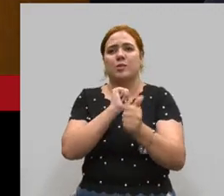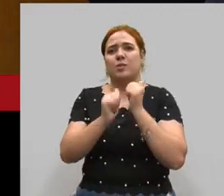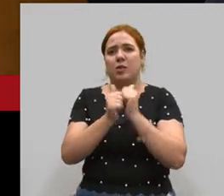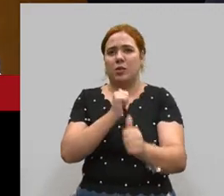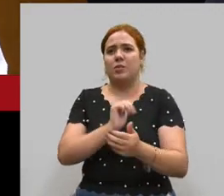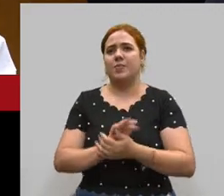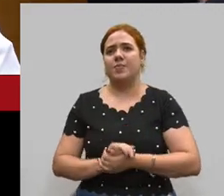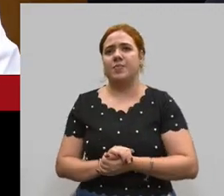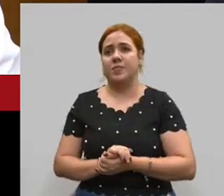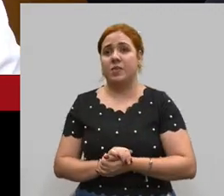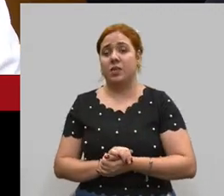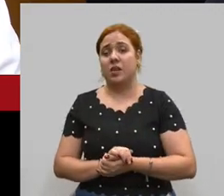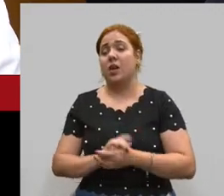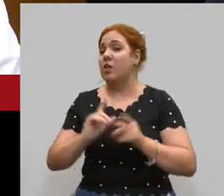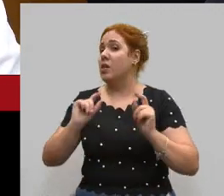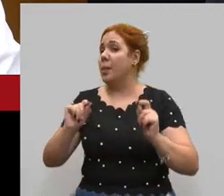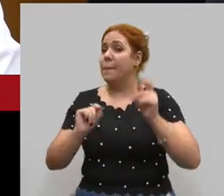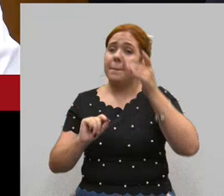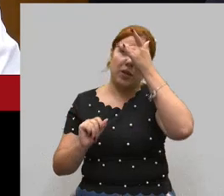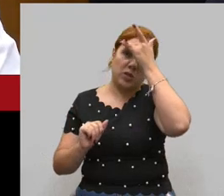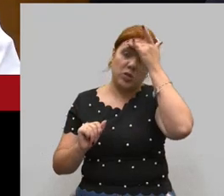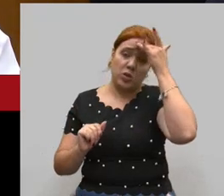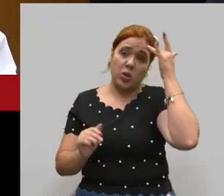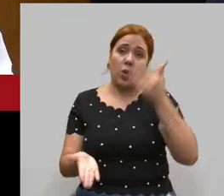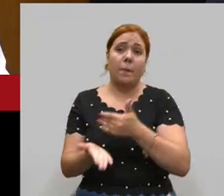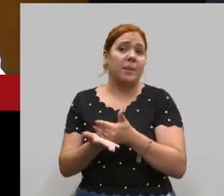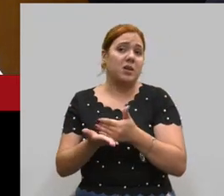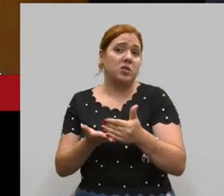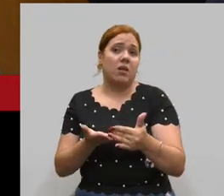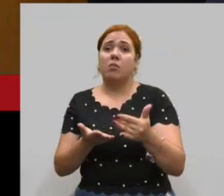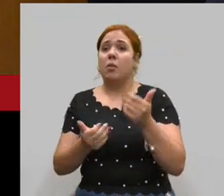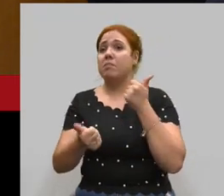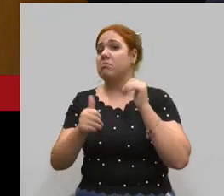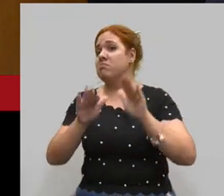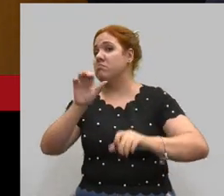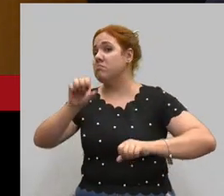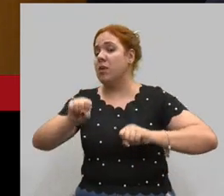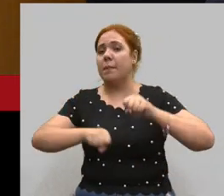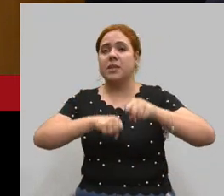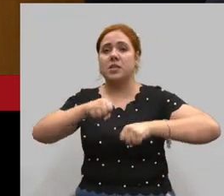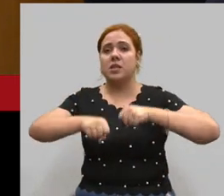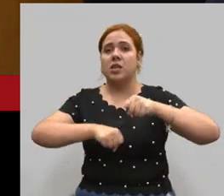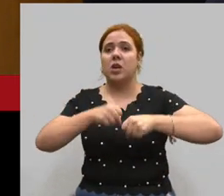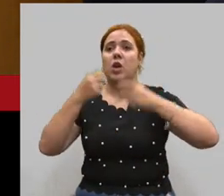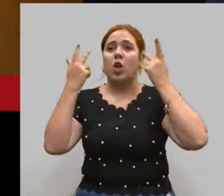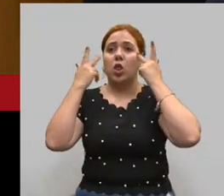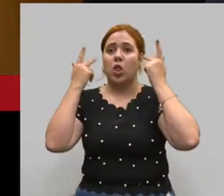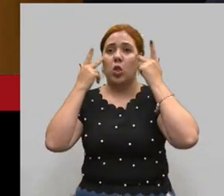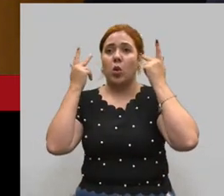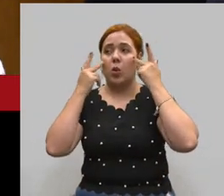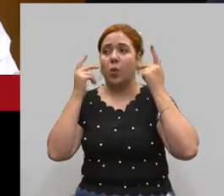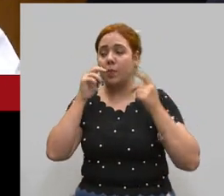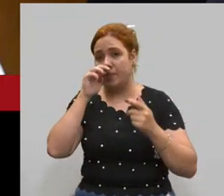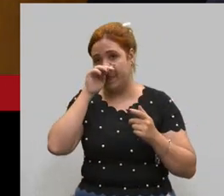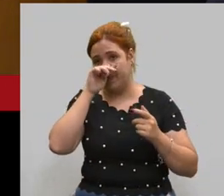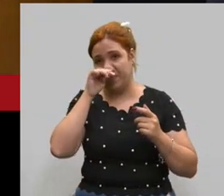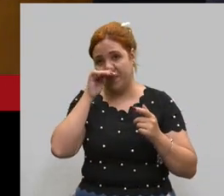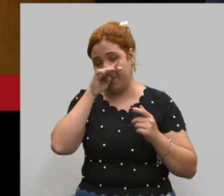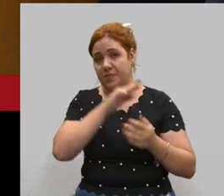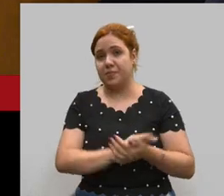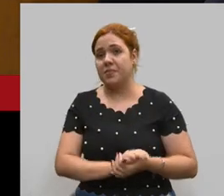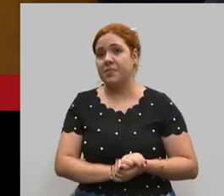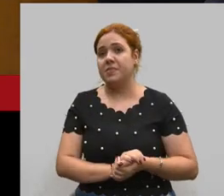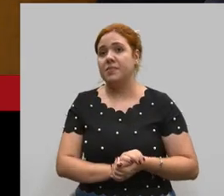começ numa bicicleta vamos falar uma bicicleta normal a bicicleta elétrica ela vai proporcionar a essa pessoa em